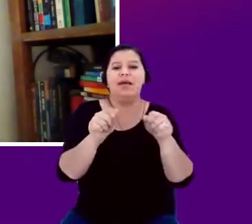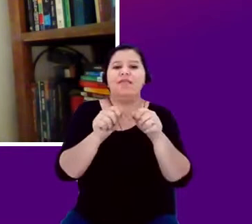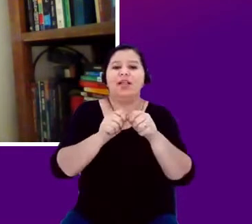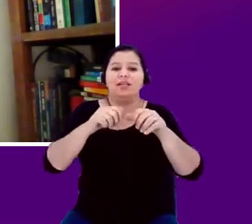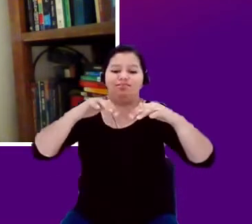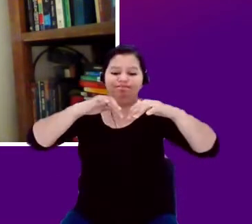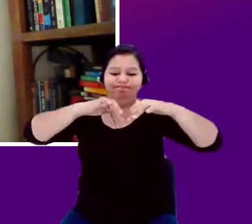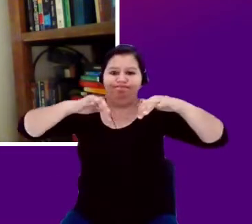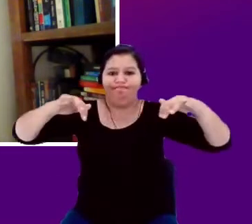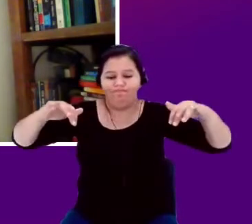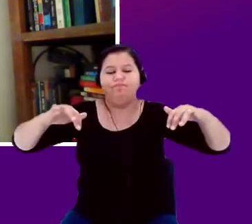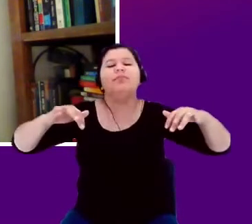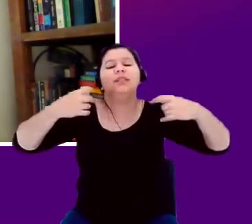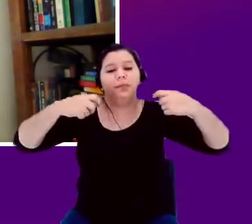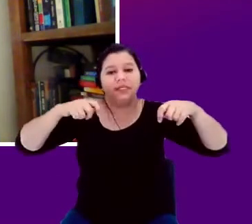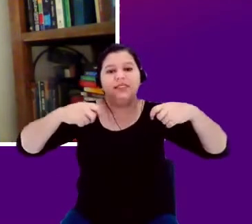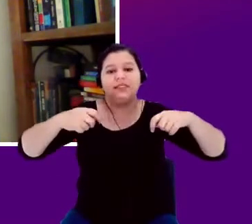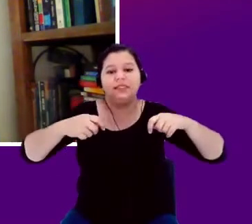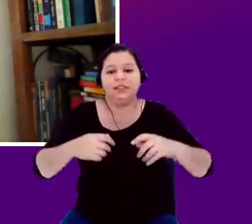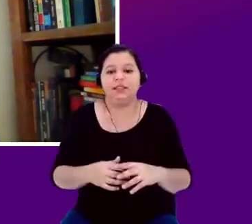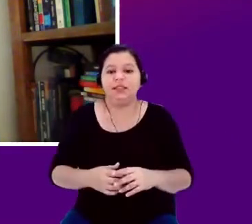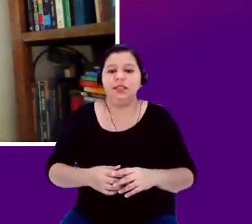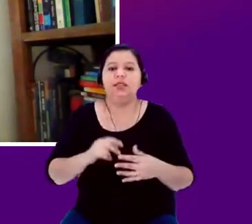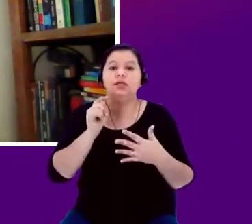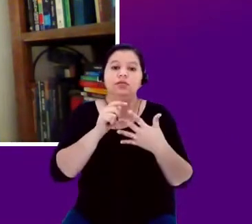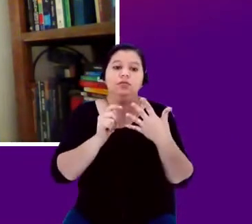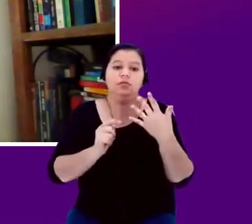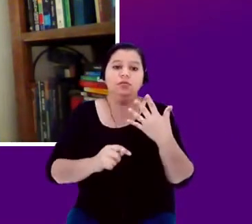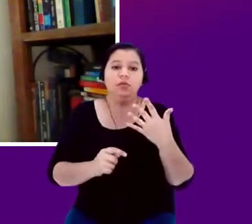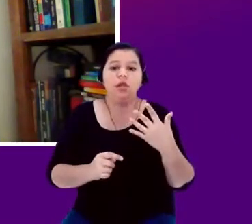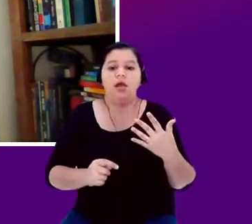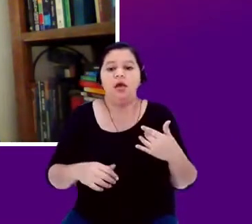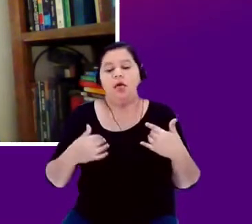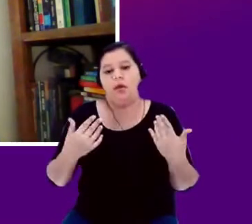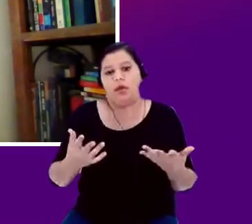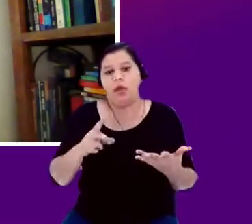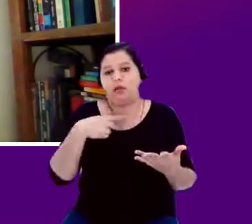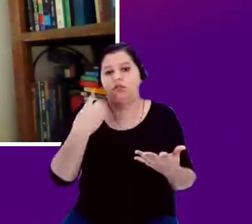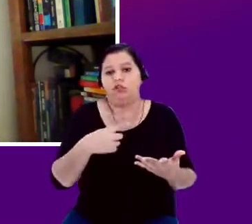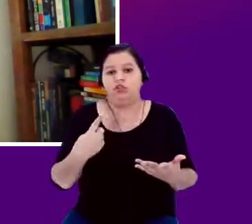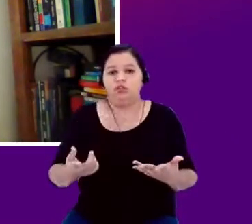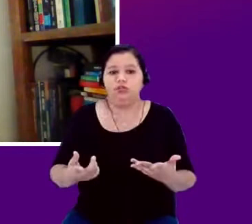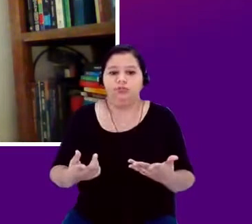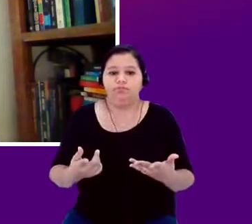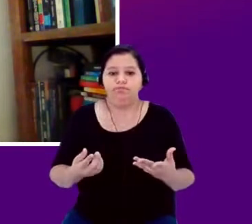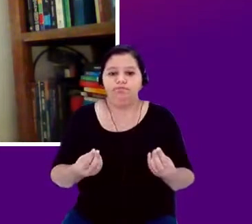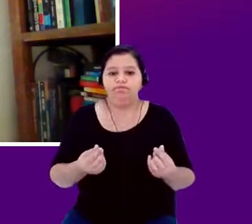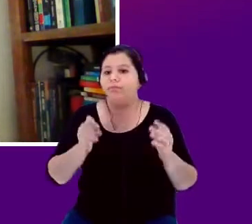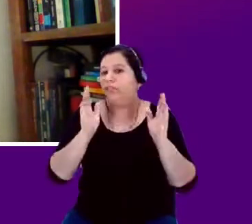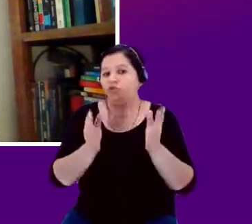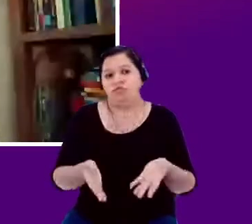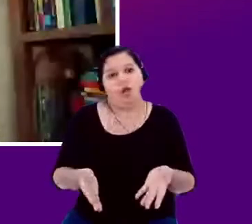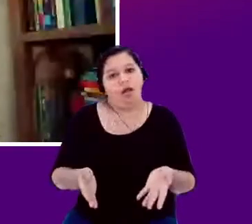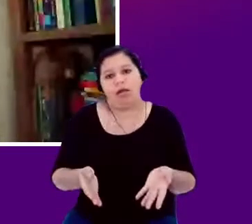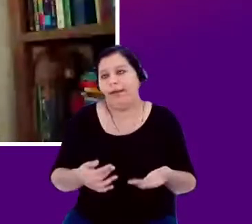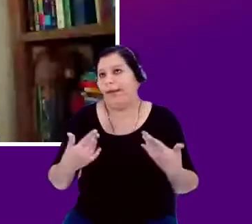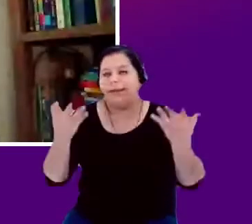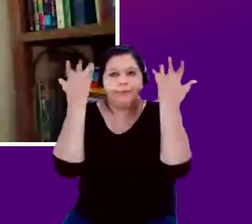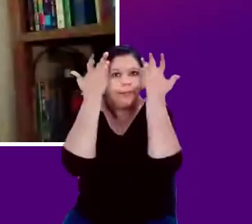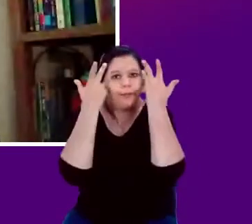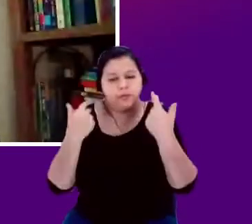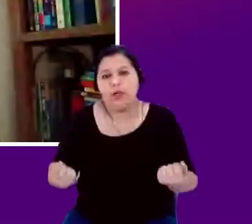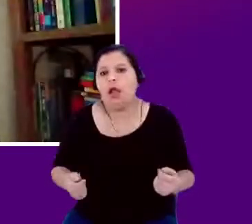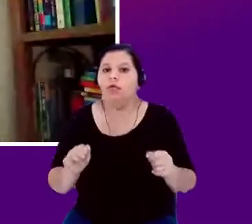Brandi, também reforçou esse ponto, né, faz parte. Eu acho que a gente, quando isso já é secular, né, o fato de